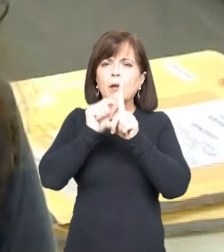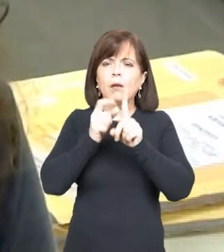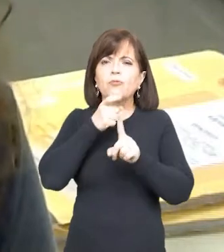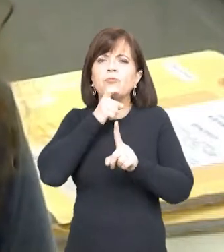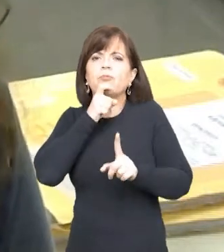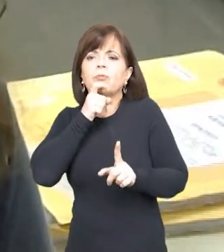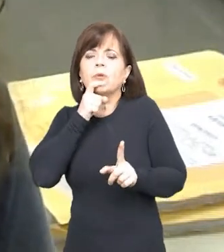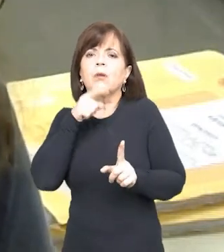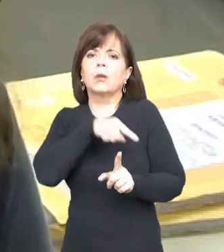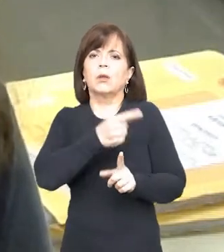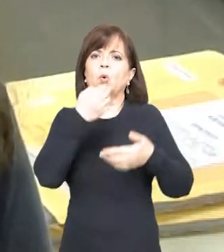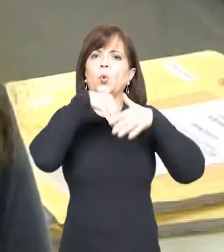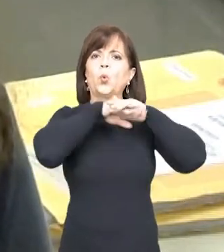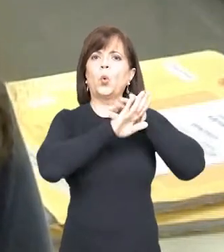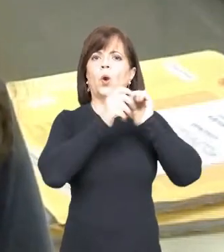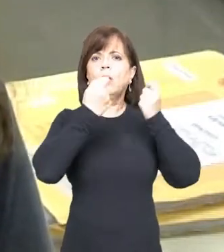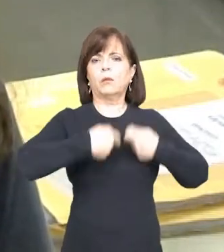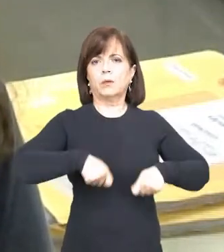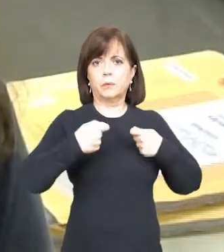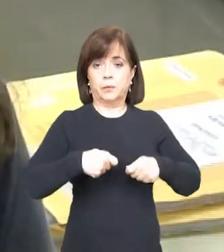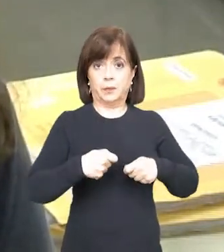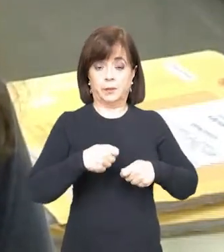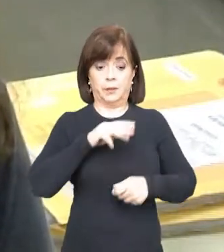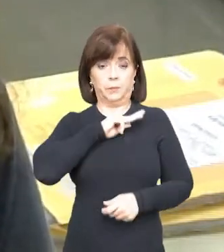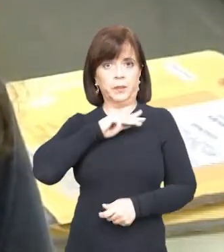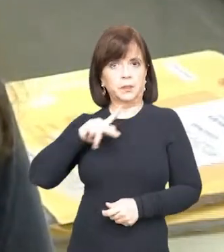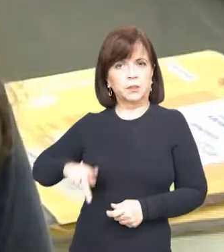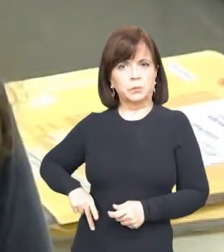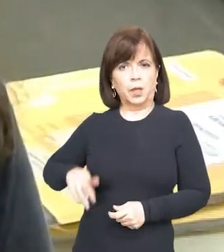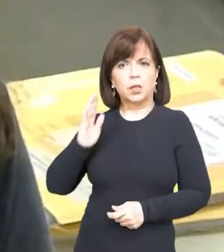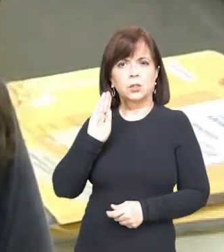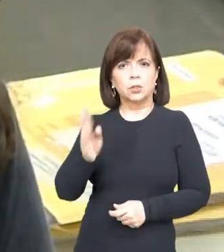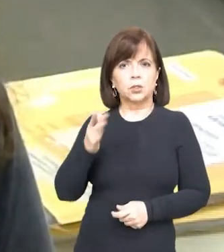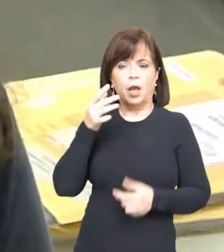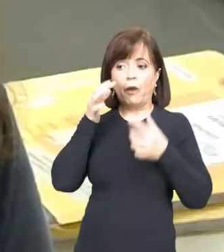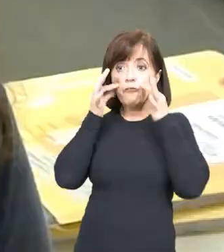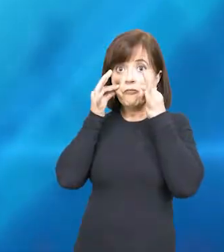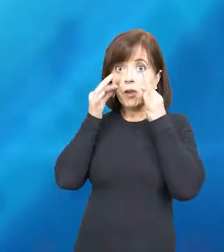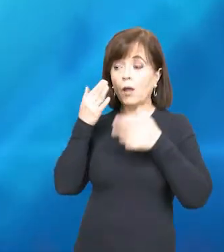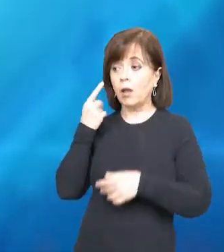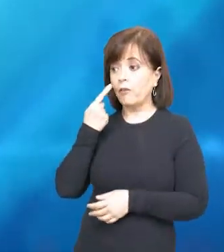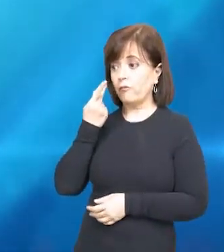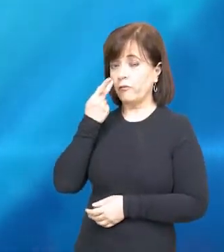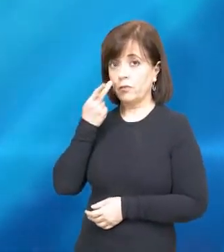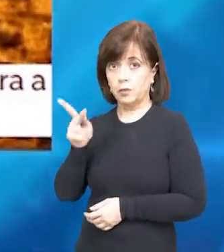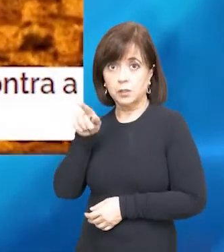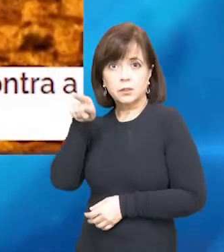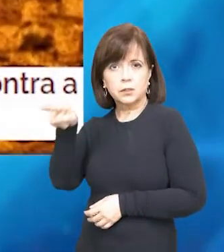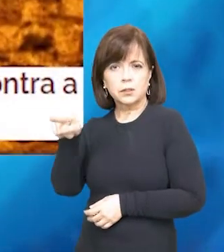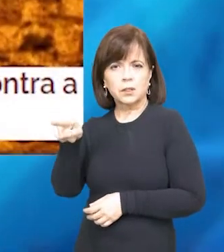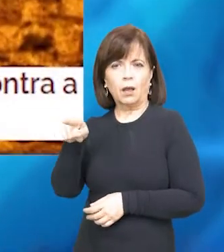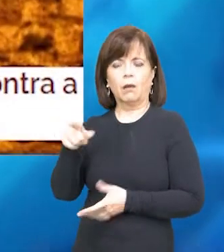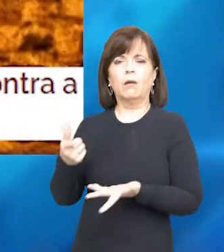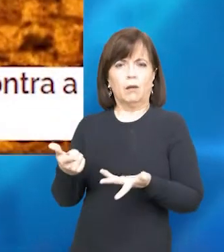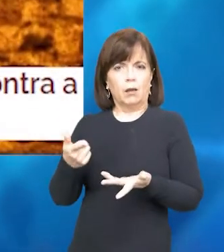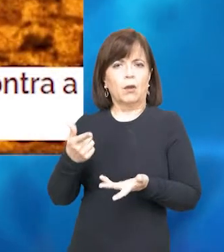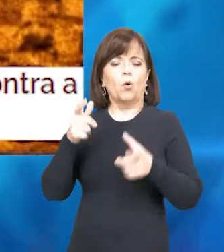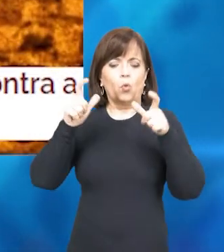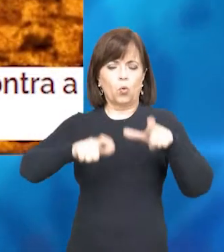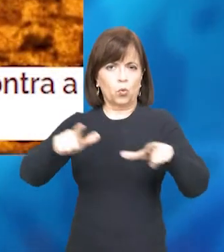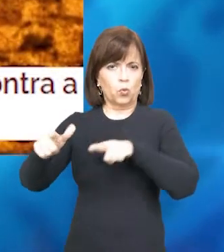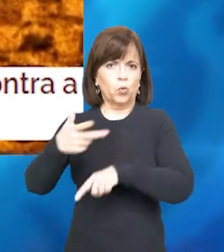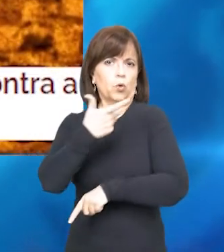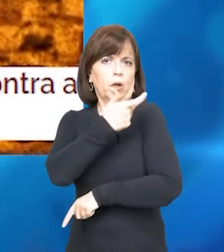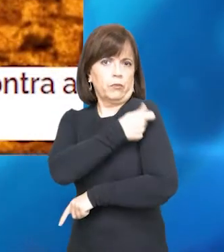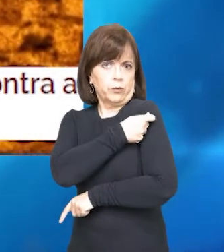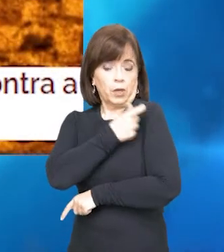sentido, o Ministério Público tem ido aos postos de vacinação de diversas